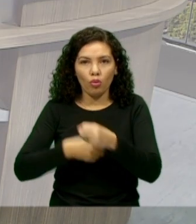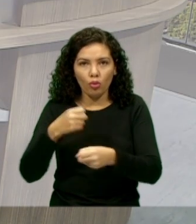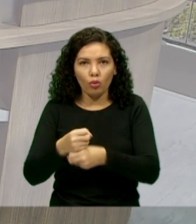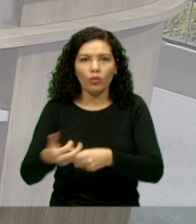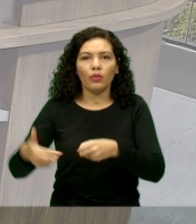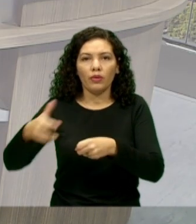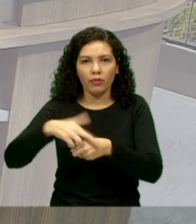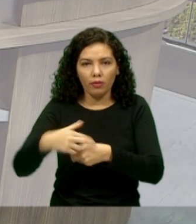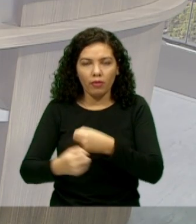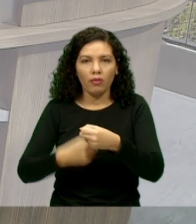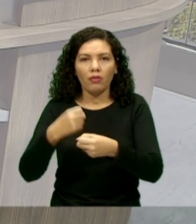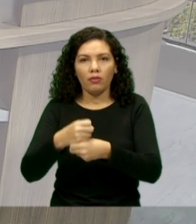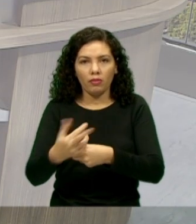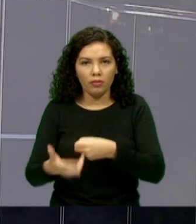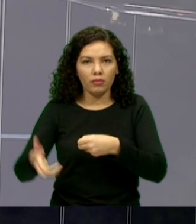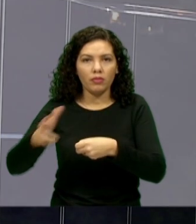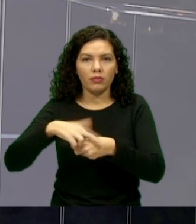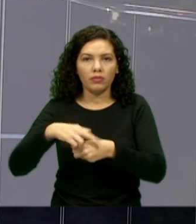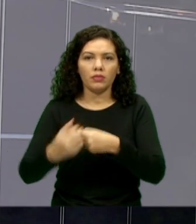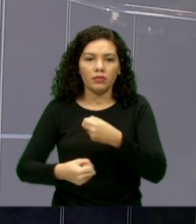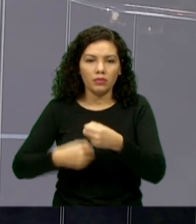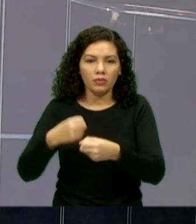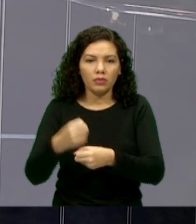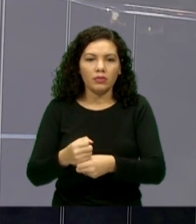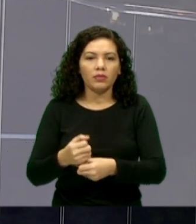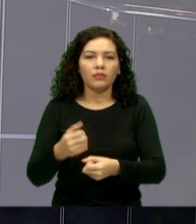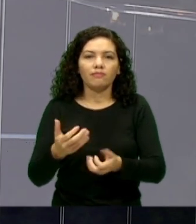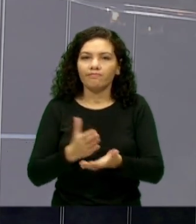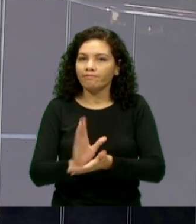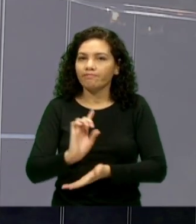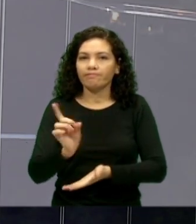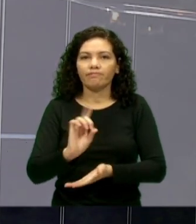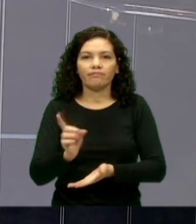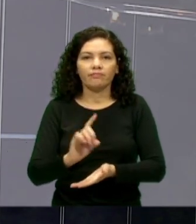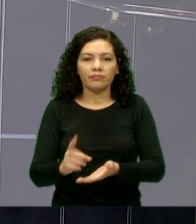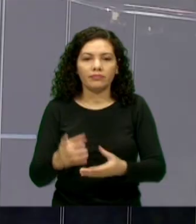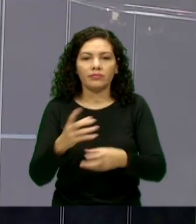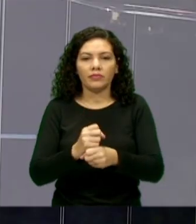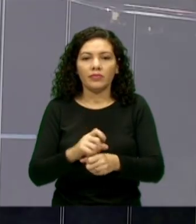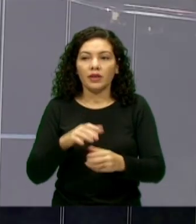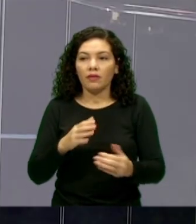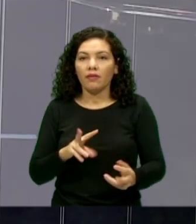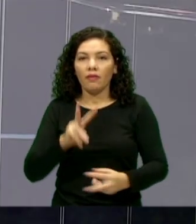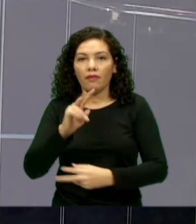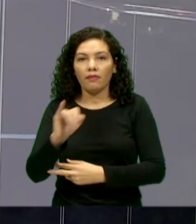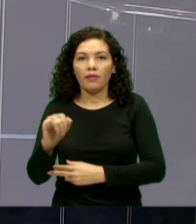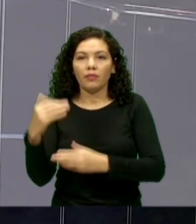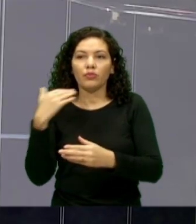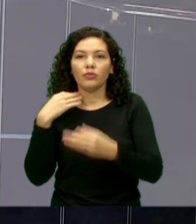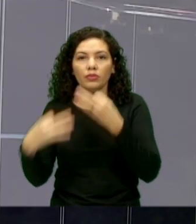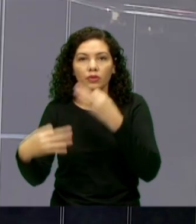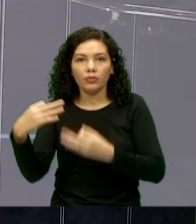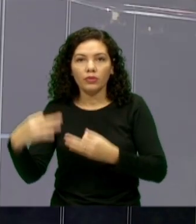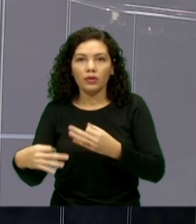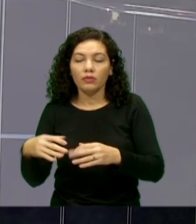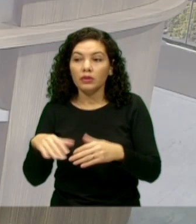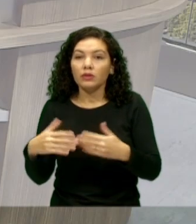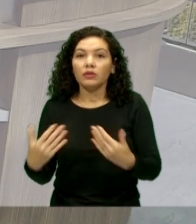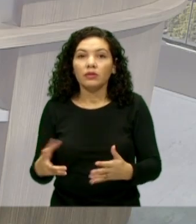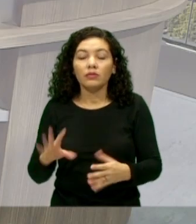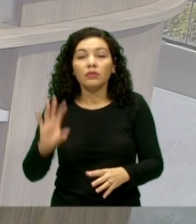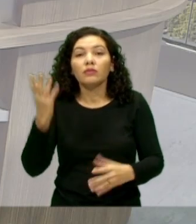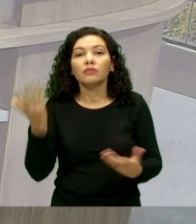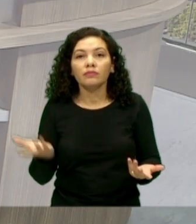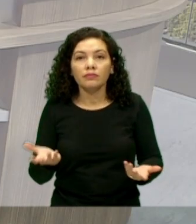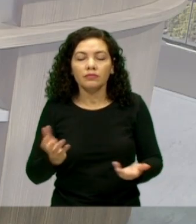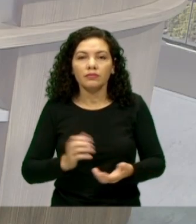as contas, dá a recomendação de desaprovação das contas, isso vai para o Tribunal de Contas. E aí, o que